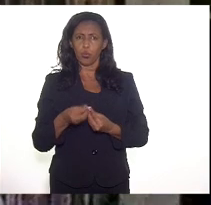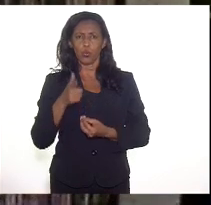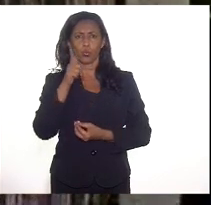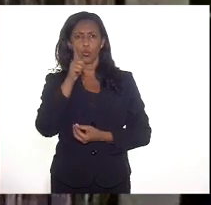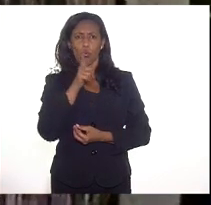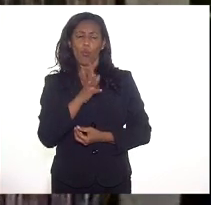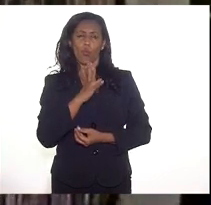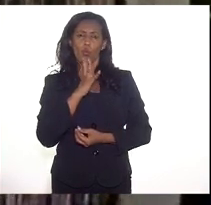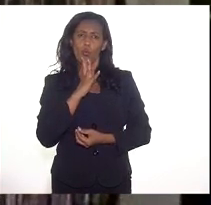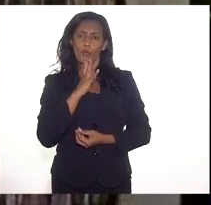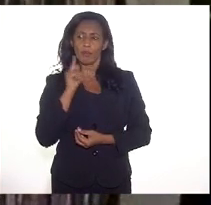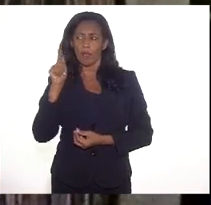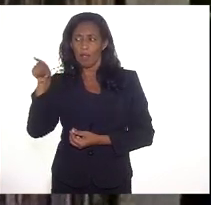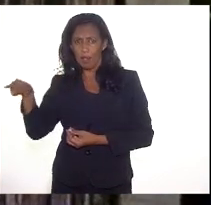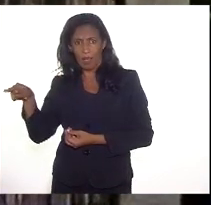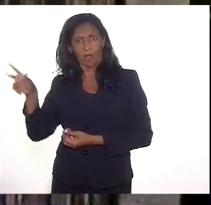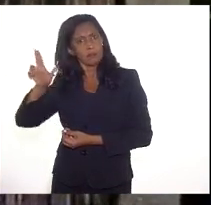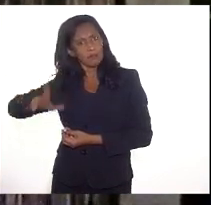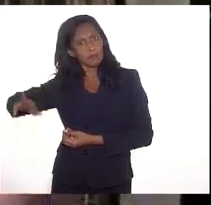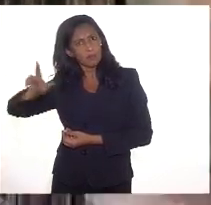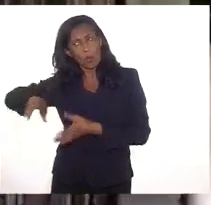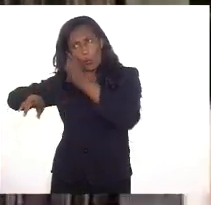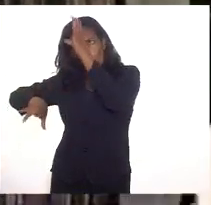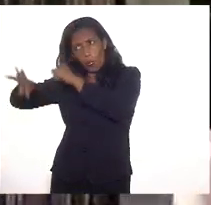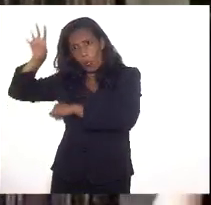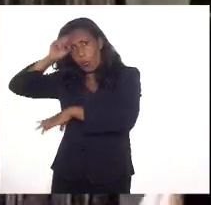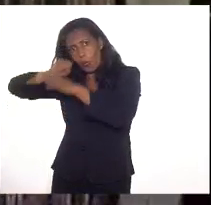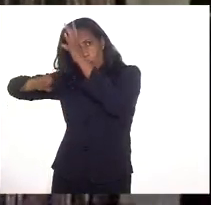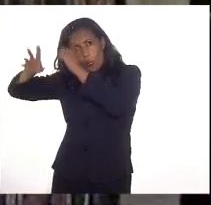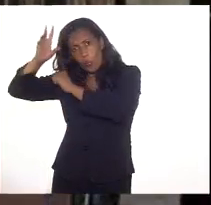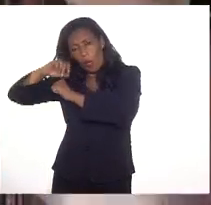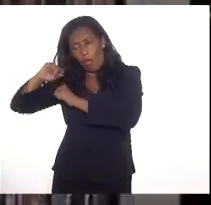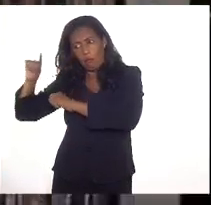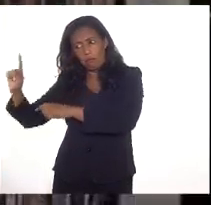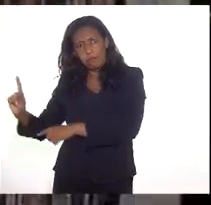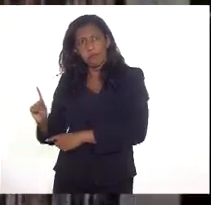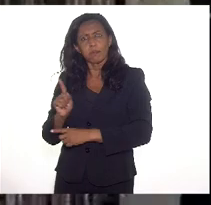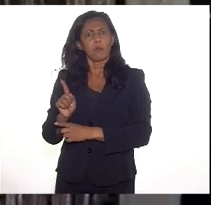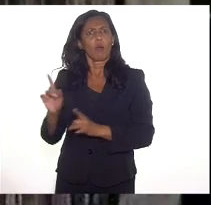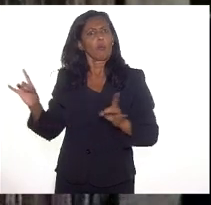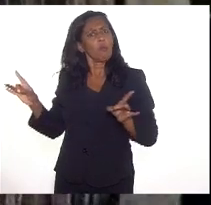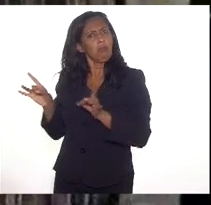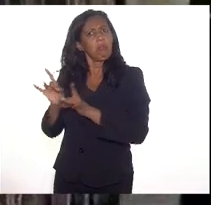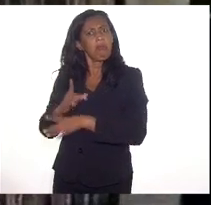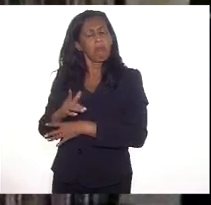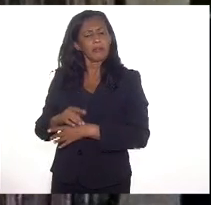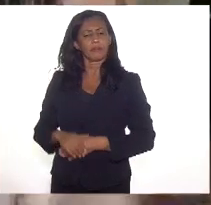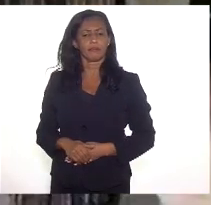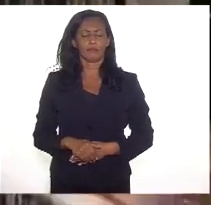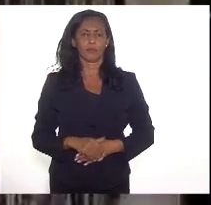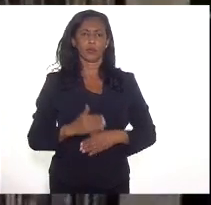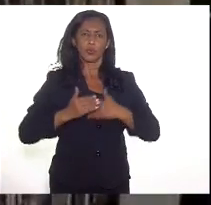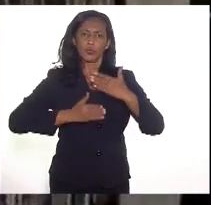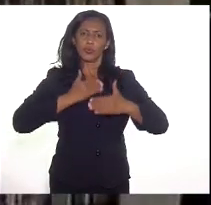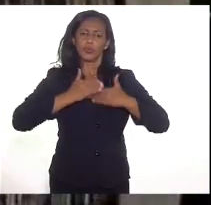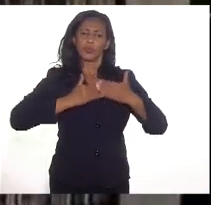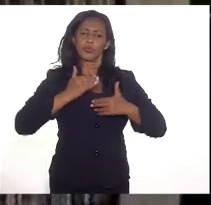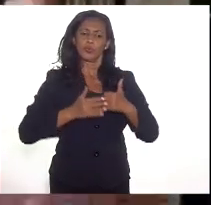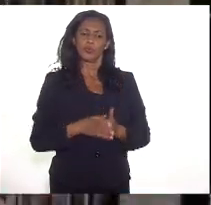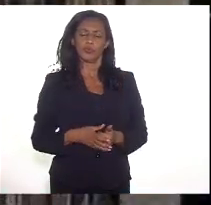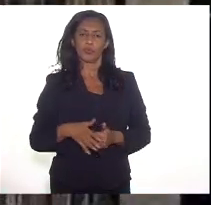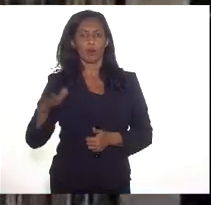como conhecimento na universidade ser colocado à disposição, né, do desenvolvimento